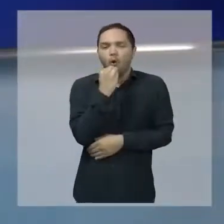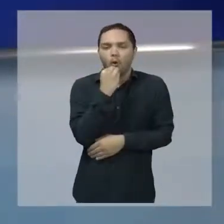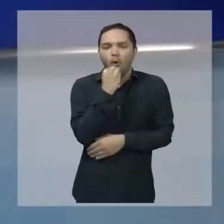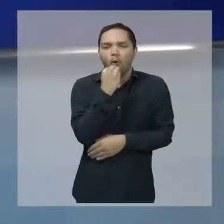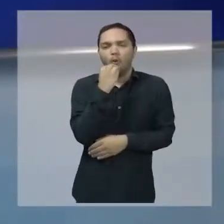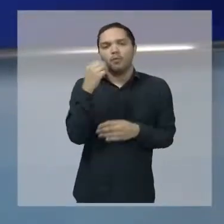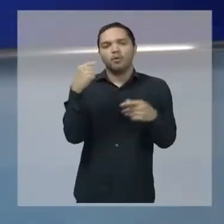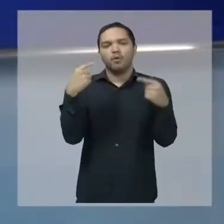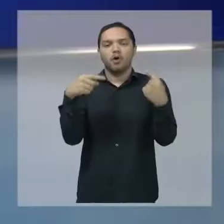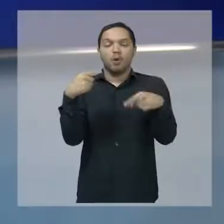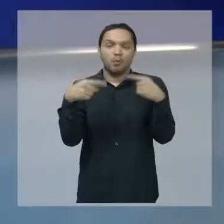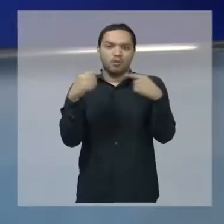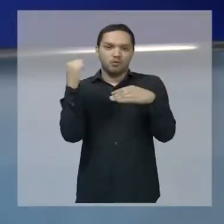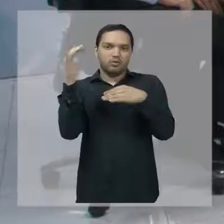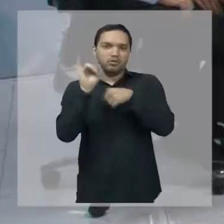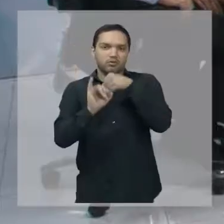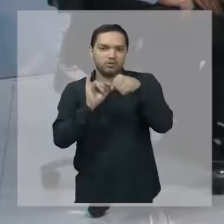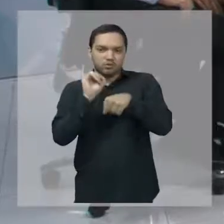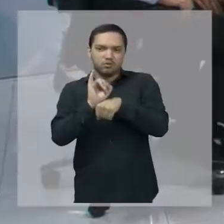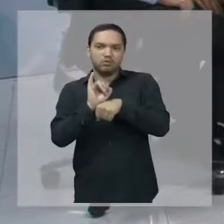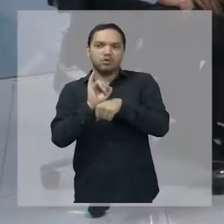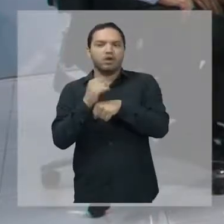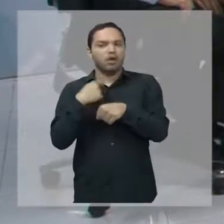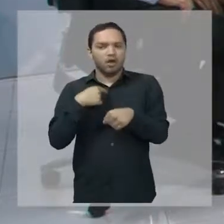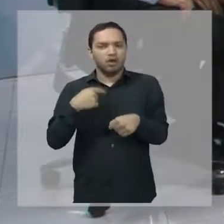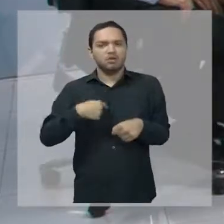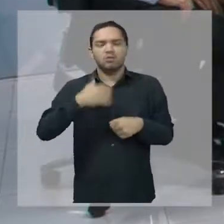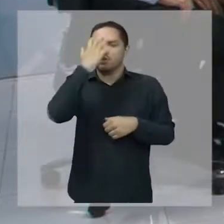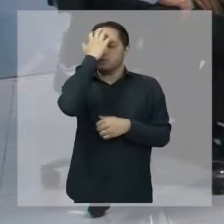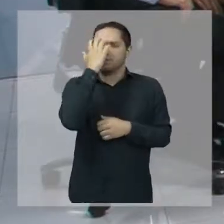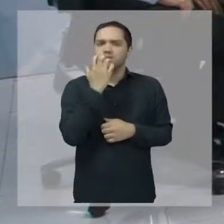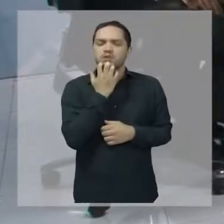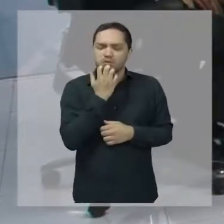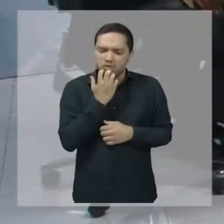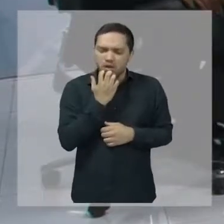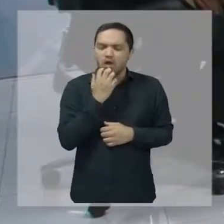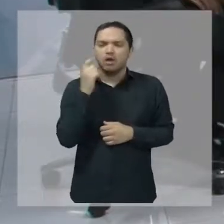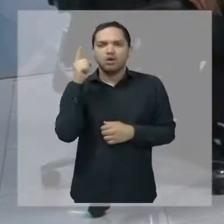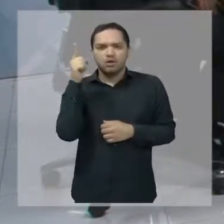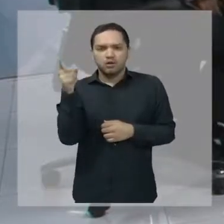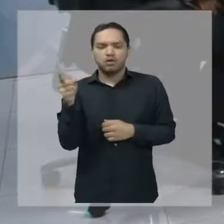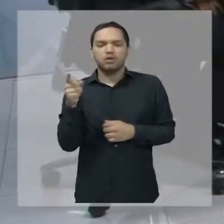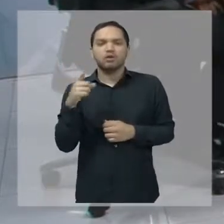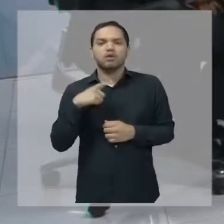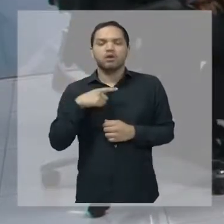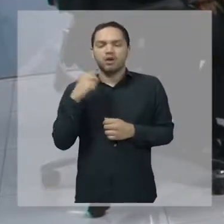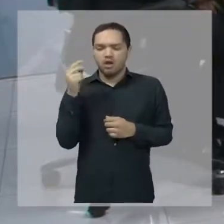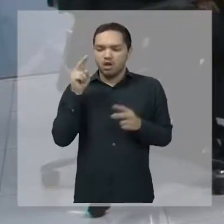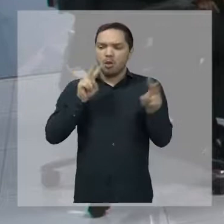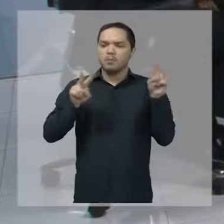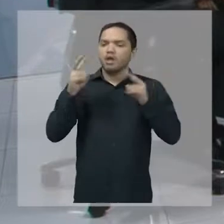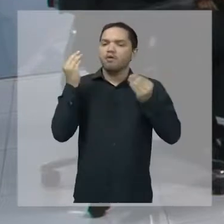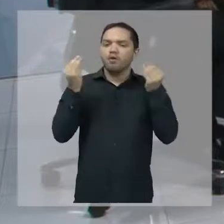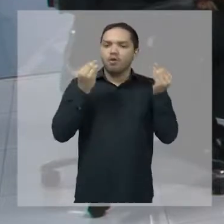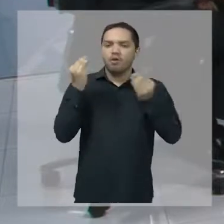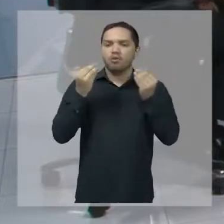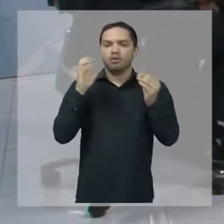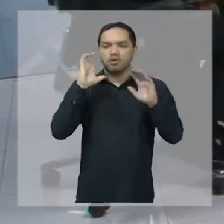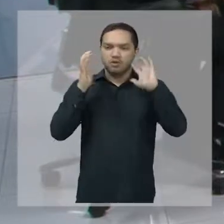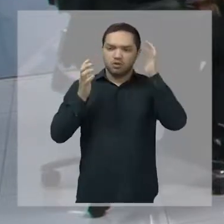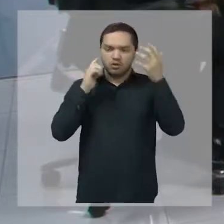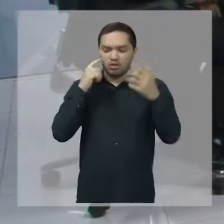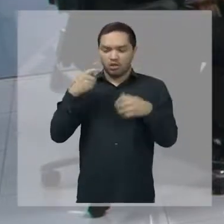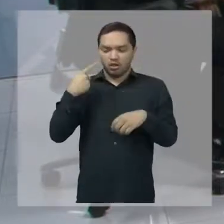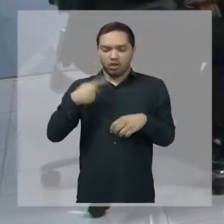Óbvio que a política externa americana é extremamente pragmática, ou seja, ela olha para o lado, observa o cenário internacional e